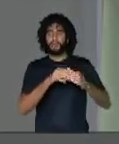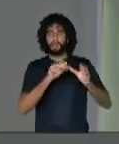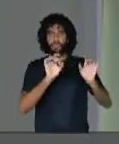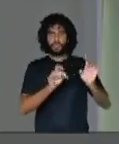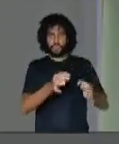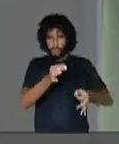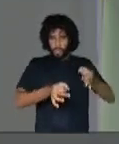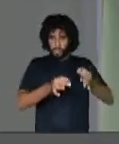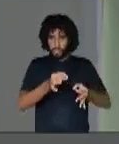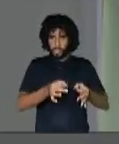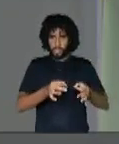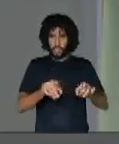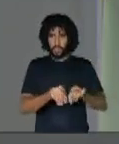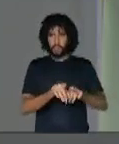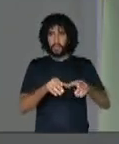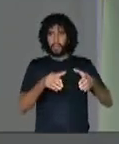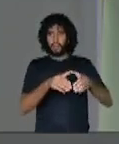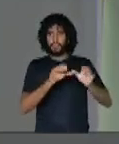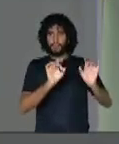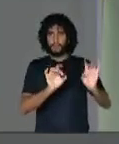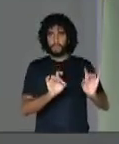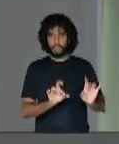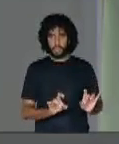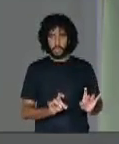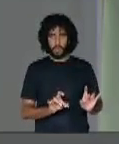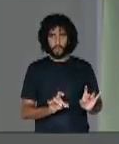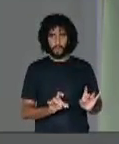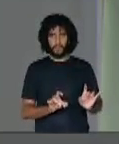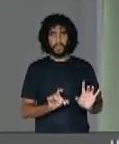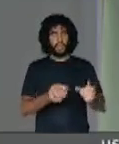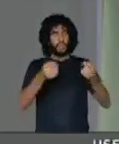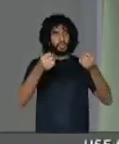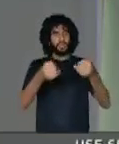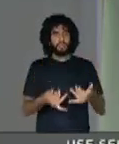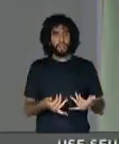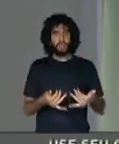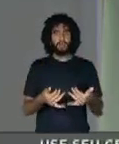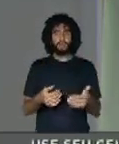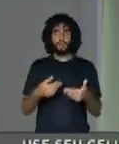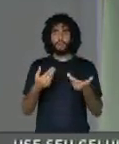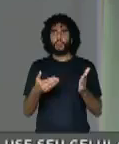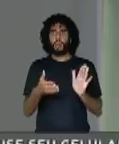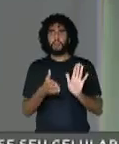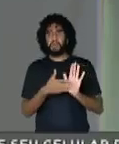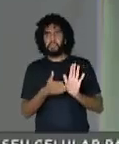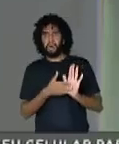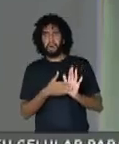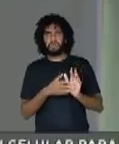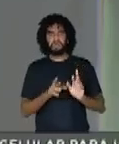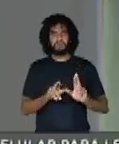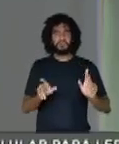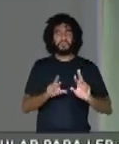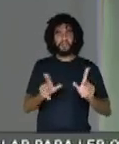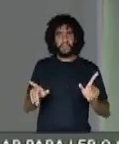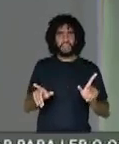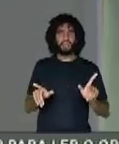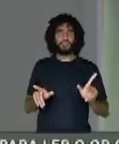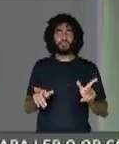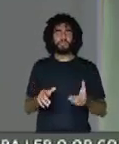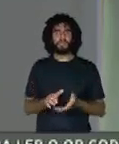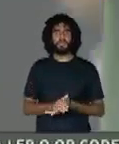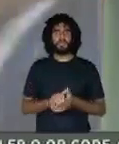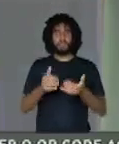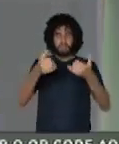e Justiça, na Comissão Especial, dissemos quais as nossas diferenças com essa